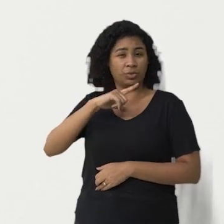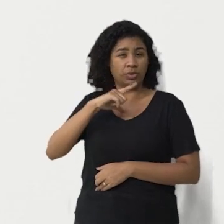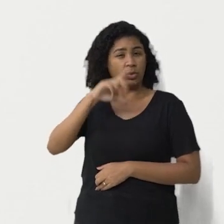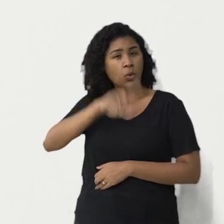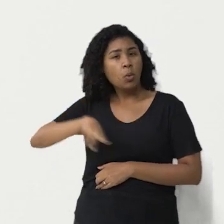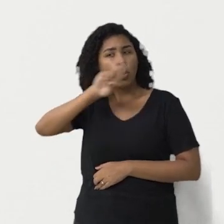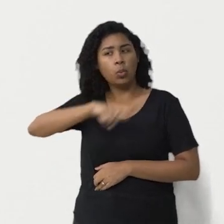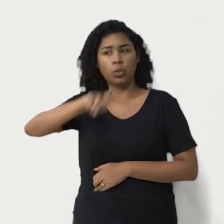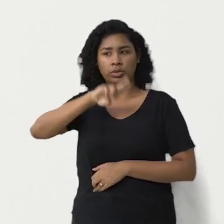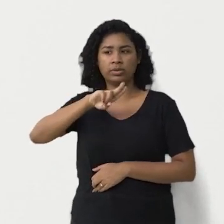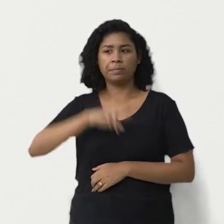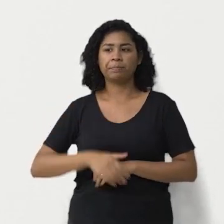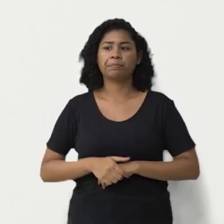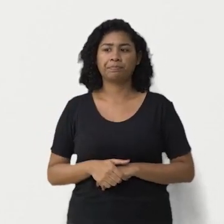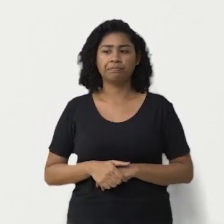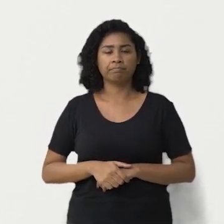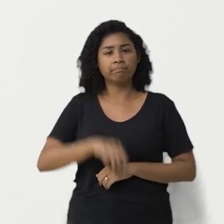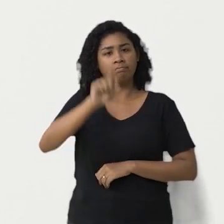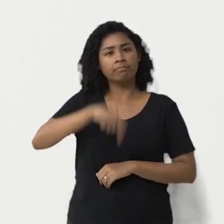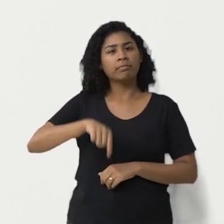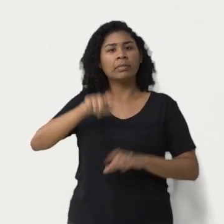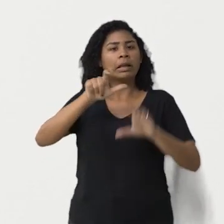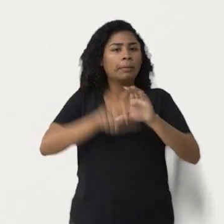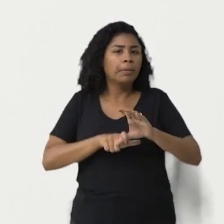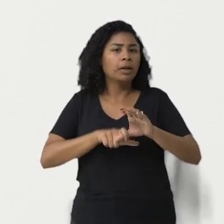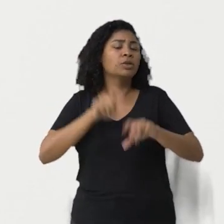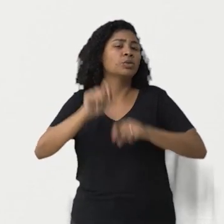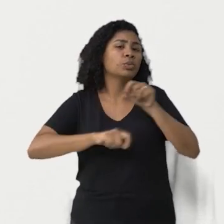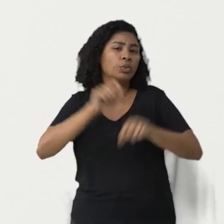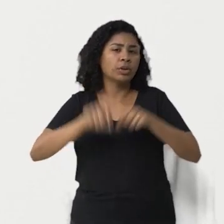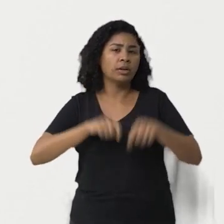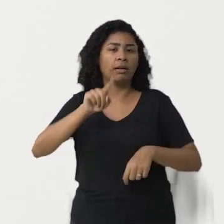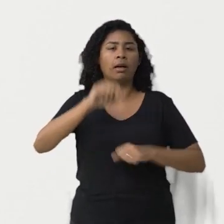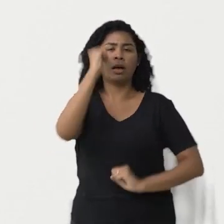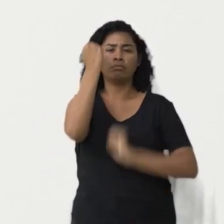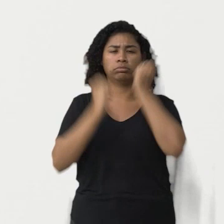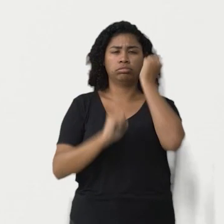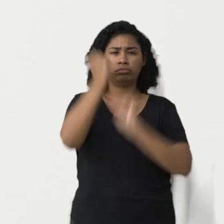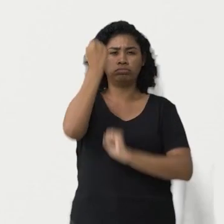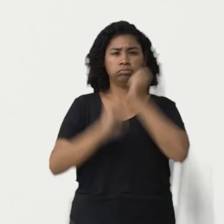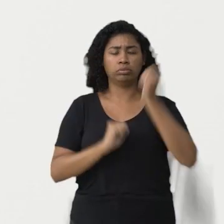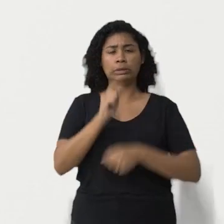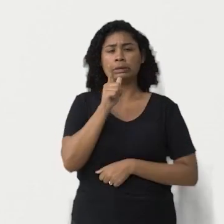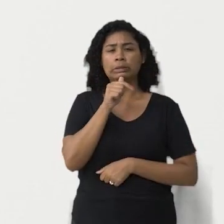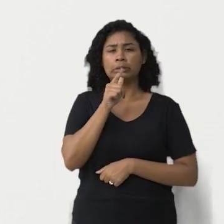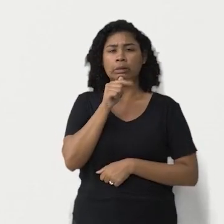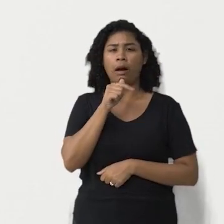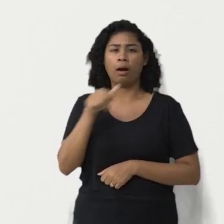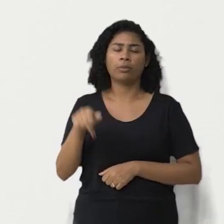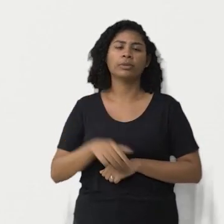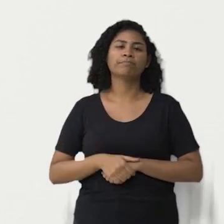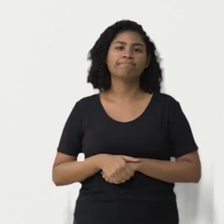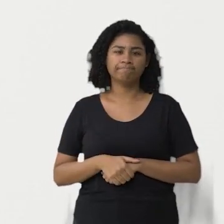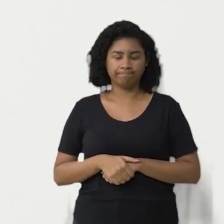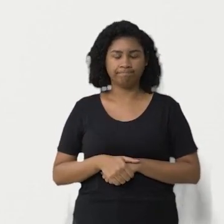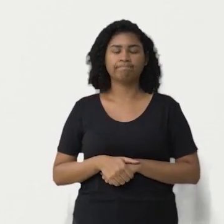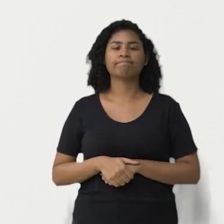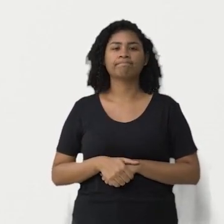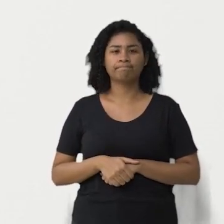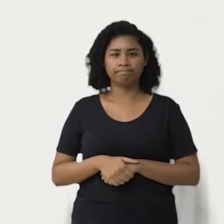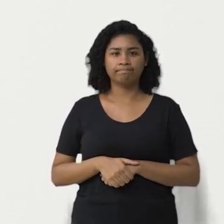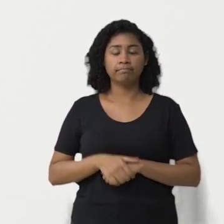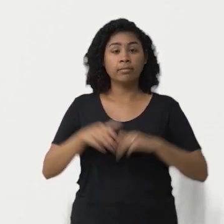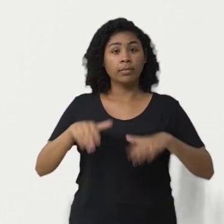é formada aqui no Brasil vem através do quê? Das usinas hidrelétricas, tá certo, gente?